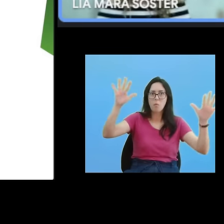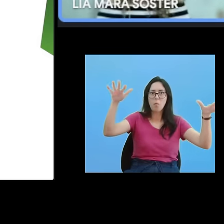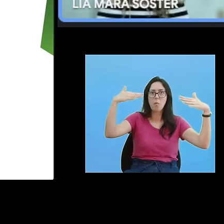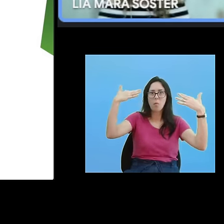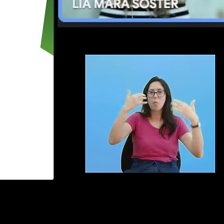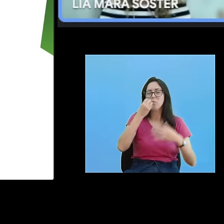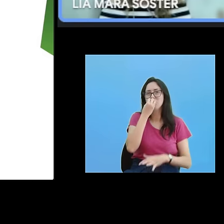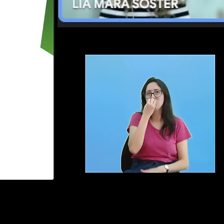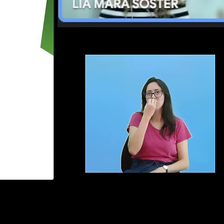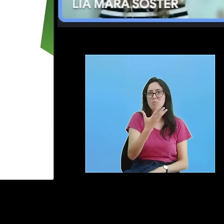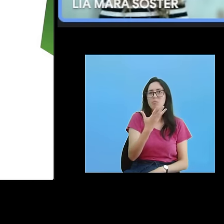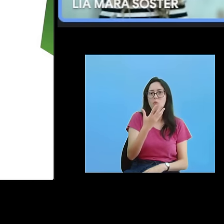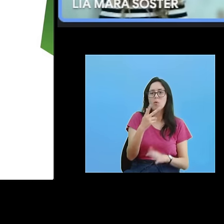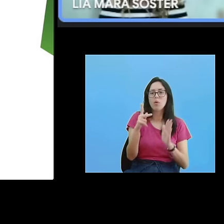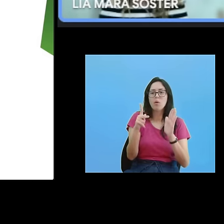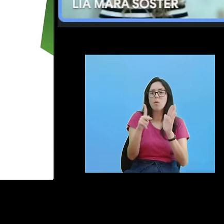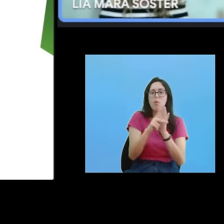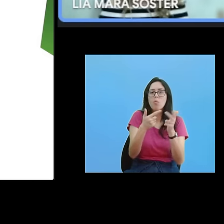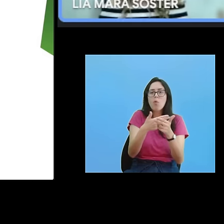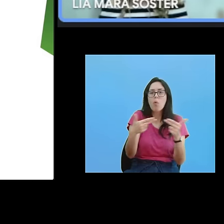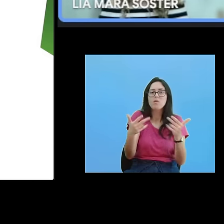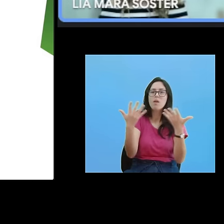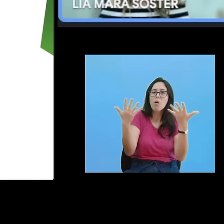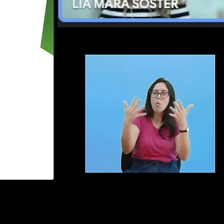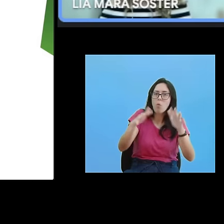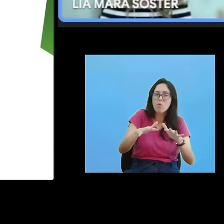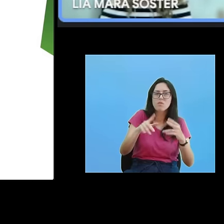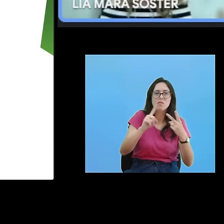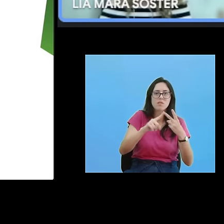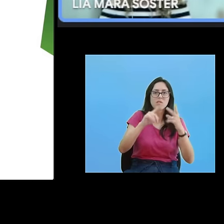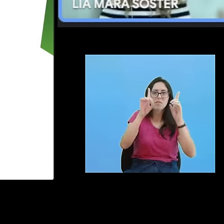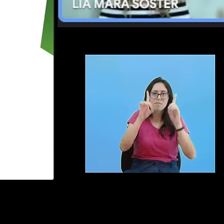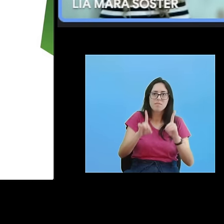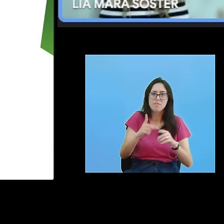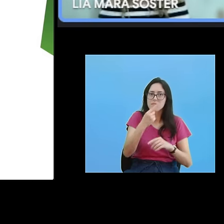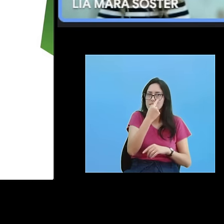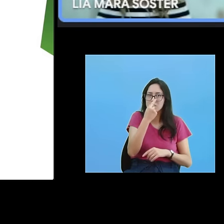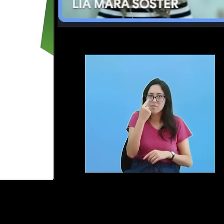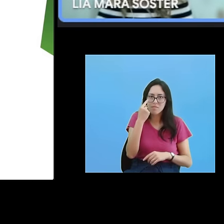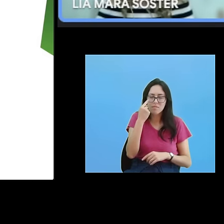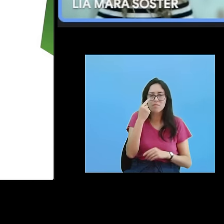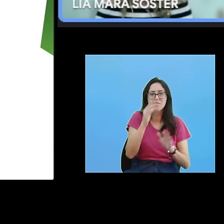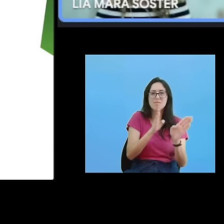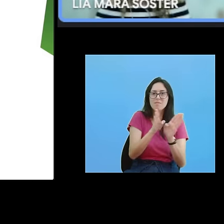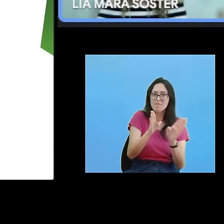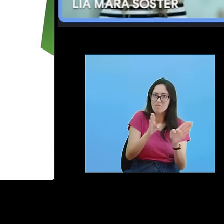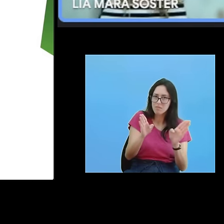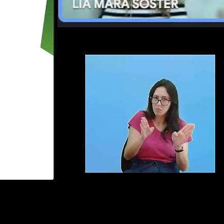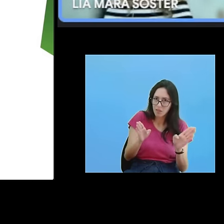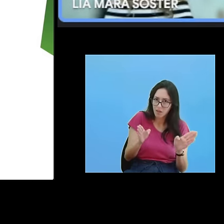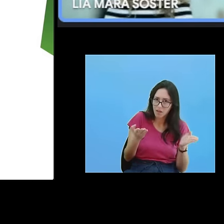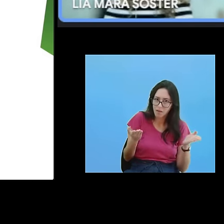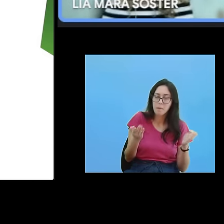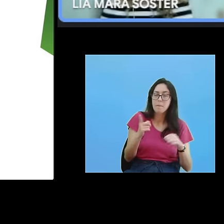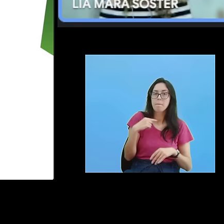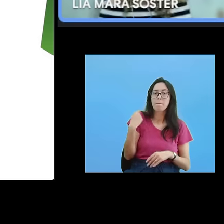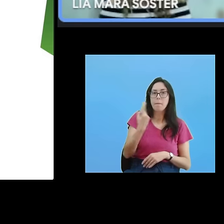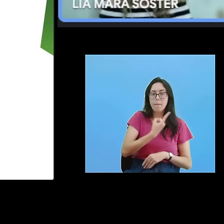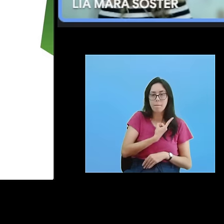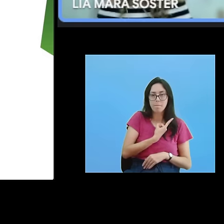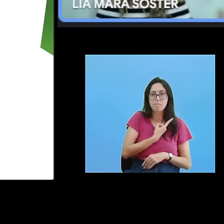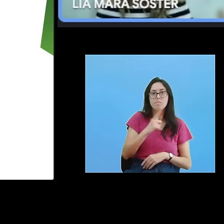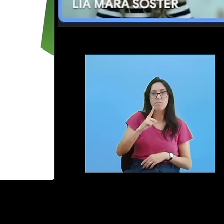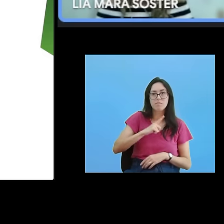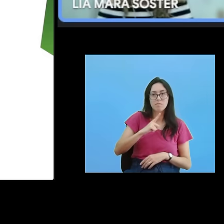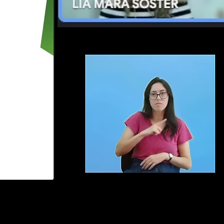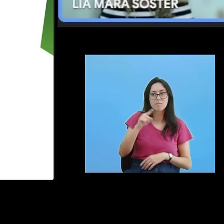né, para as questões relativas à inclusão, à deficiência visual, né, à acessibilidade. Então, nós tivemos